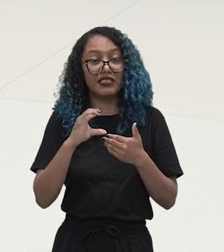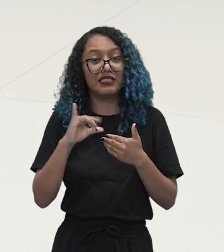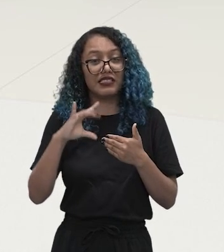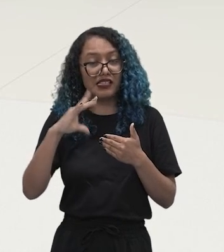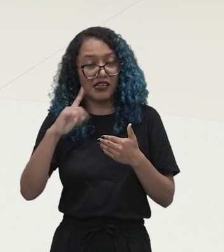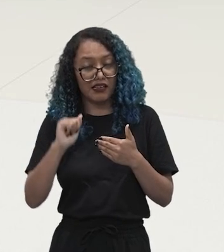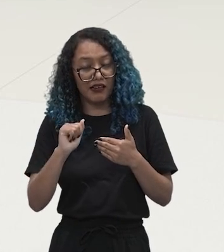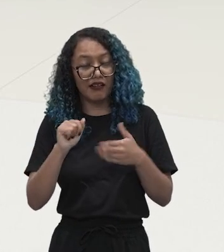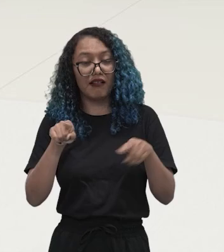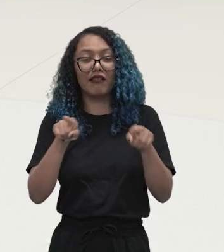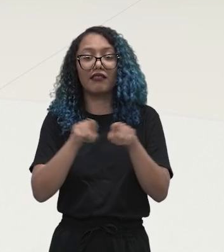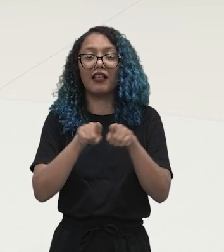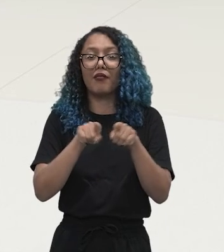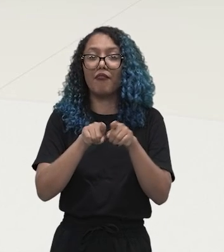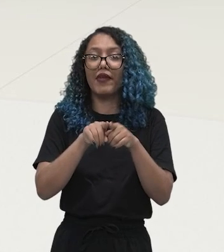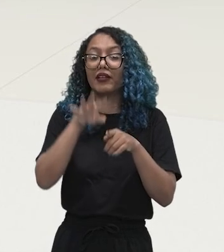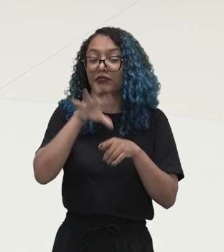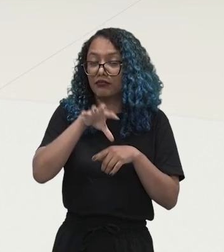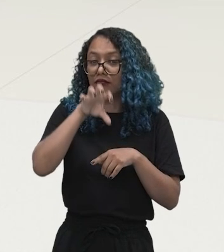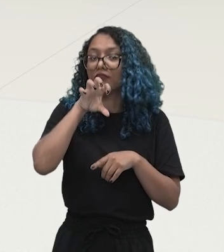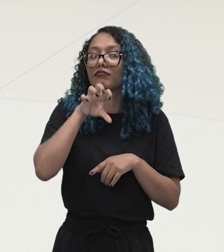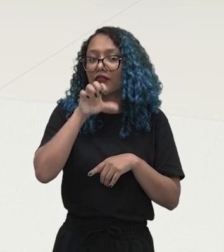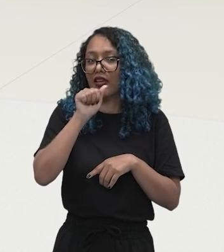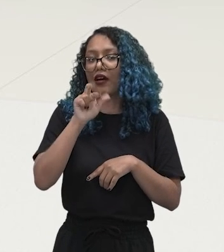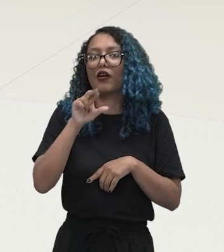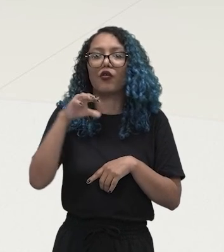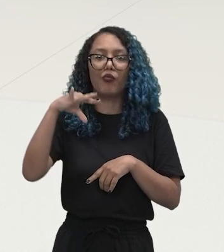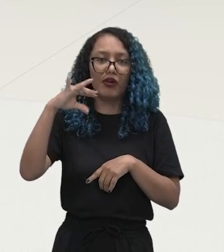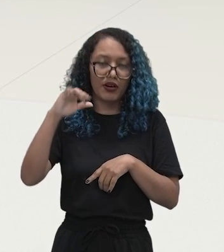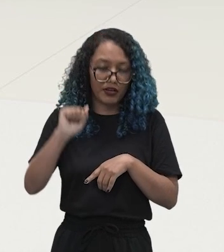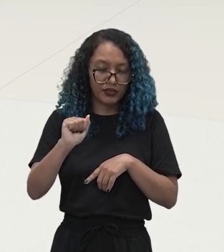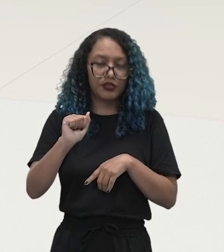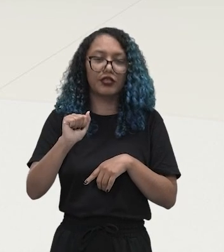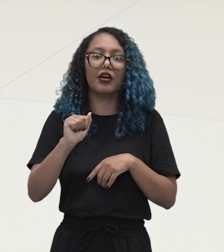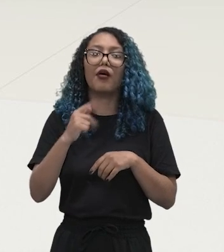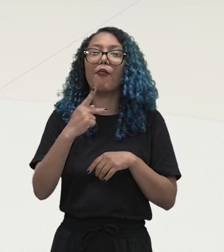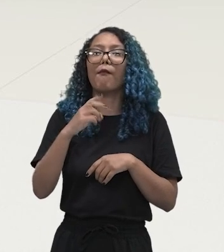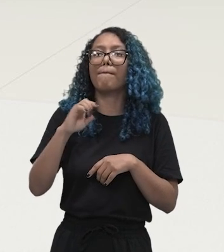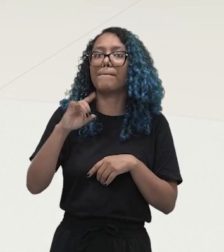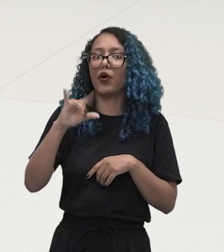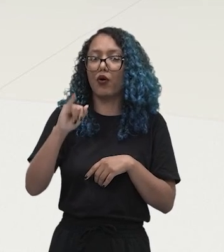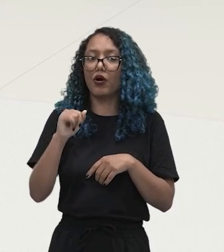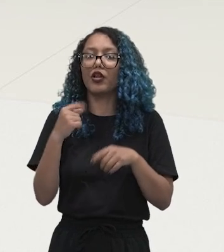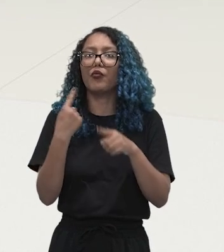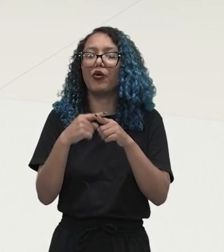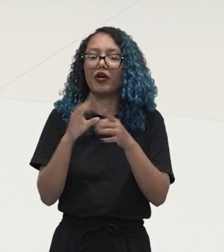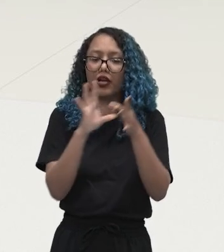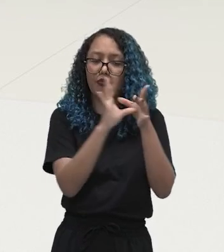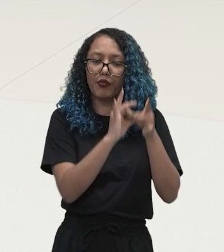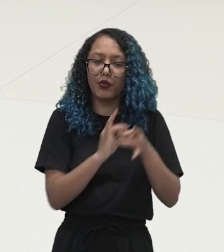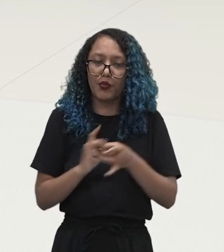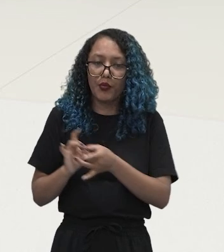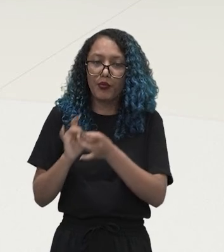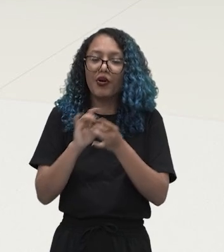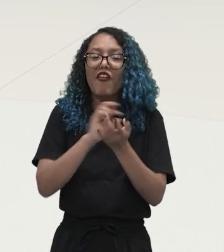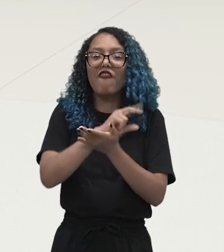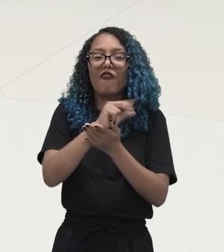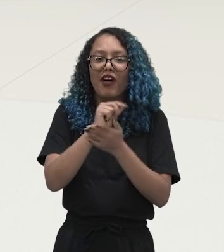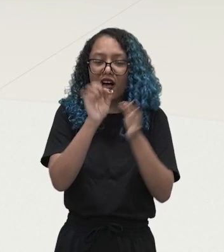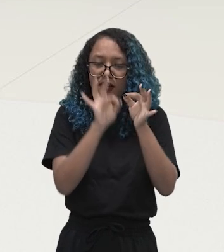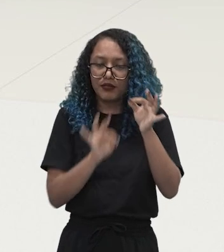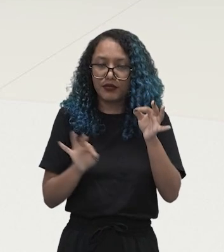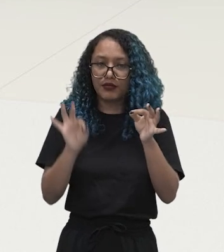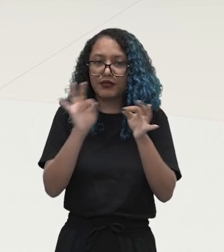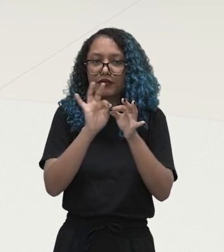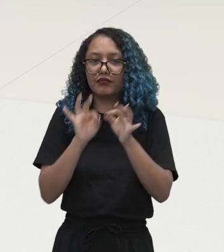uma cadeia aromática, polinuclear, com núcleos condensados. E onde é que a gente